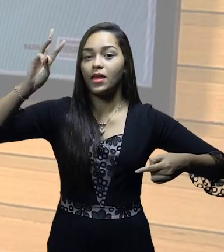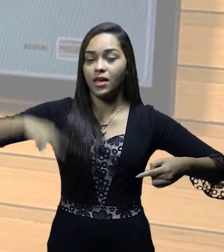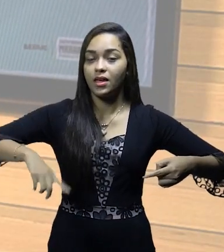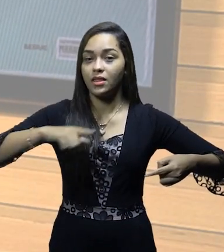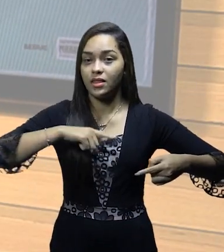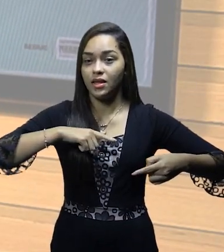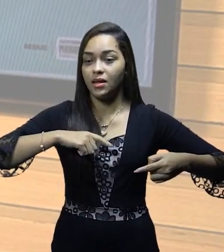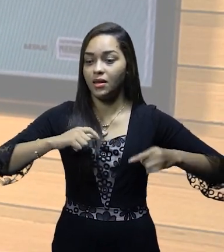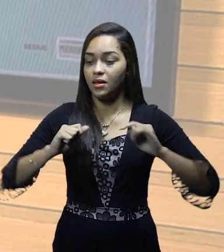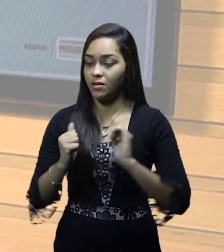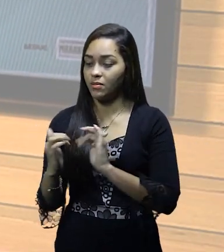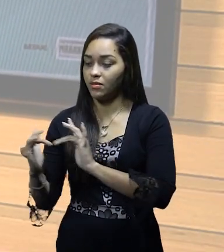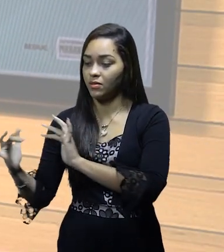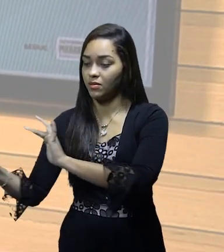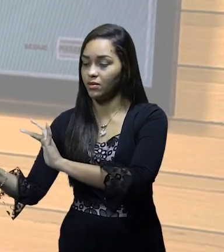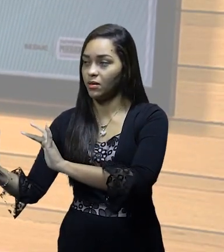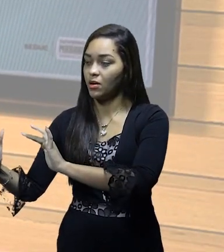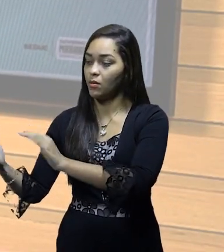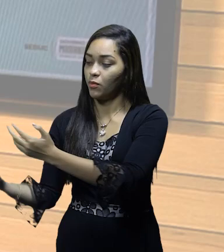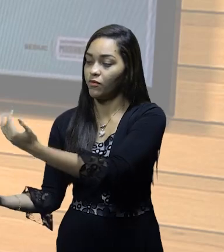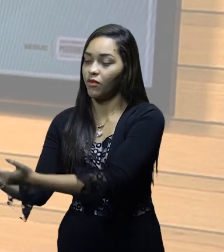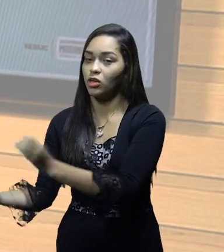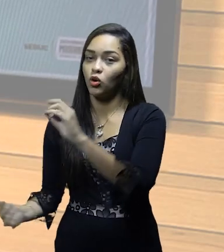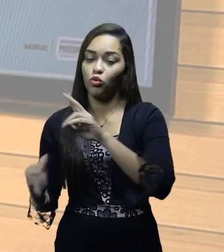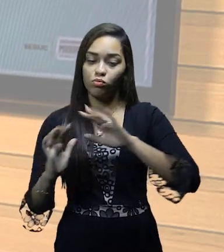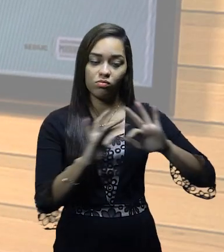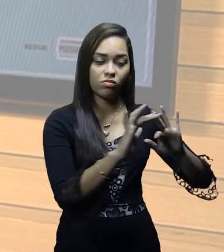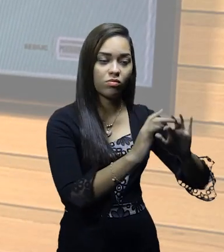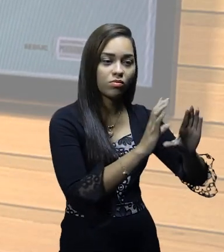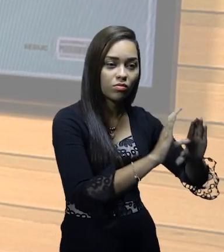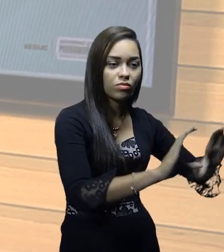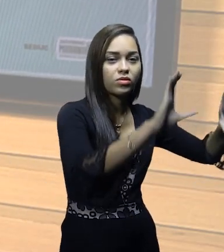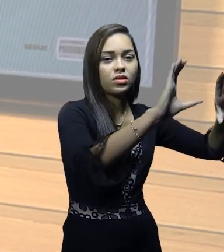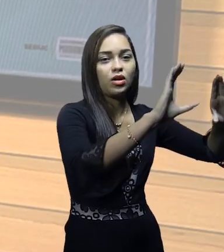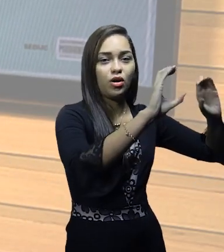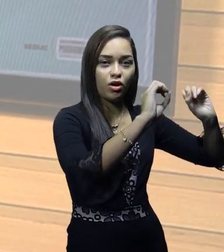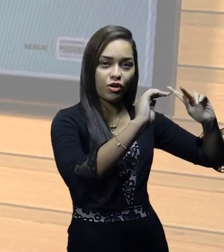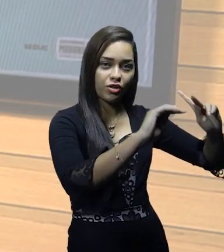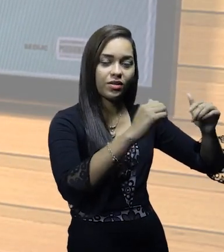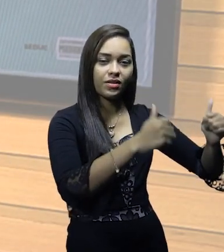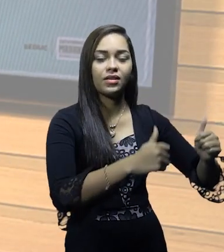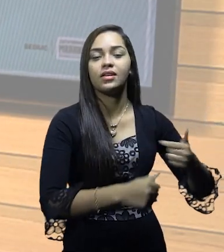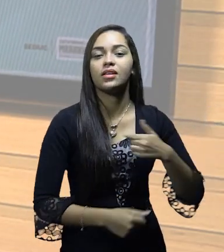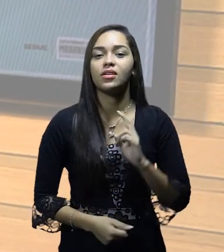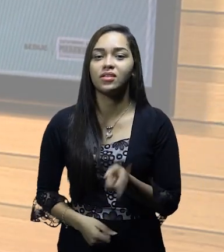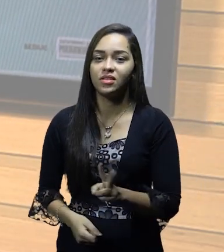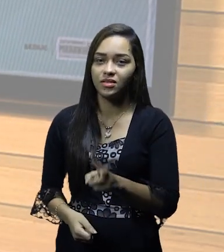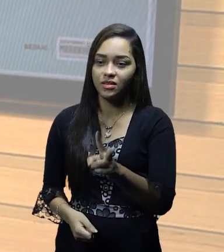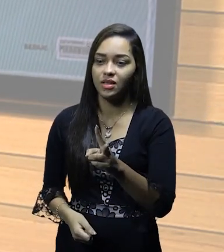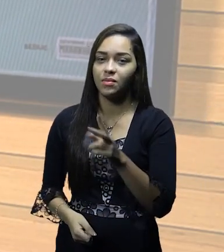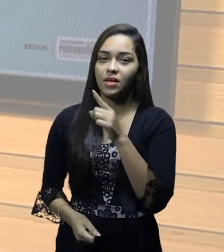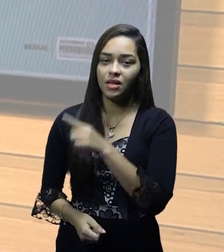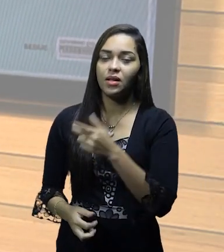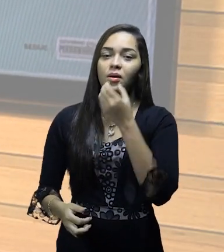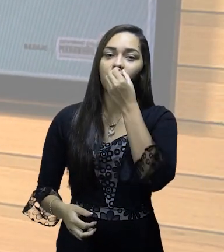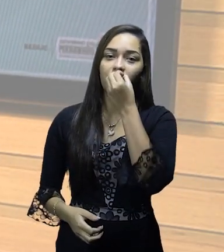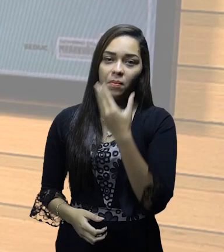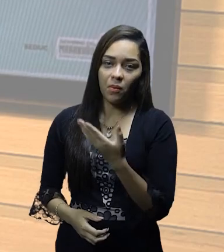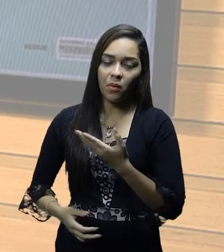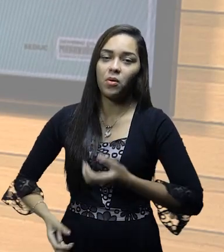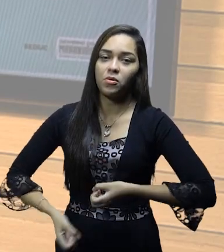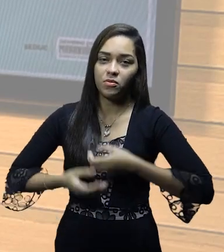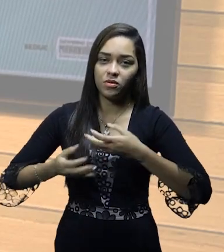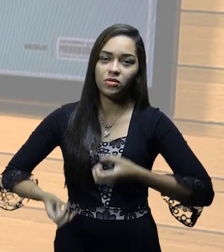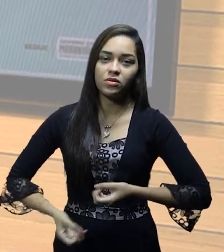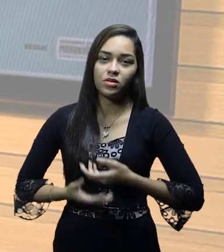nós vamos falar do Alto da Barca do Inferno, uma disputa entre Deus e o diabo, para ver quem mais leva a gente para o céu, no caso